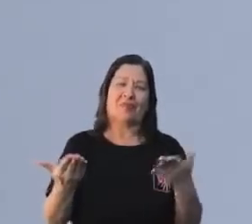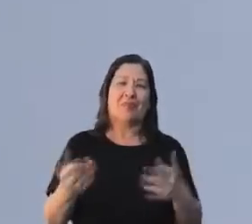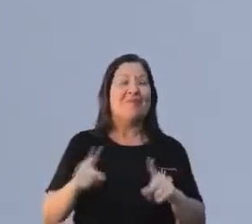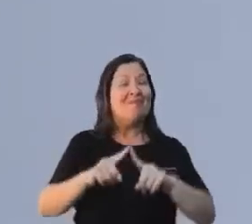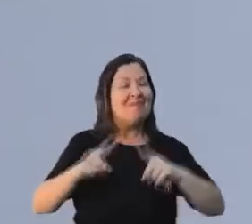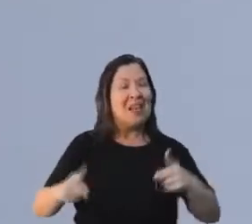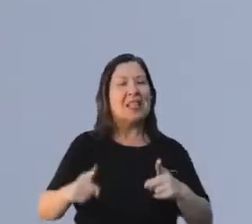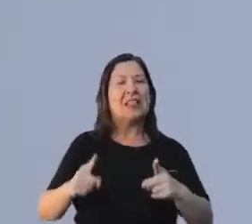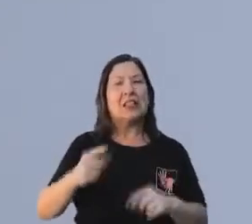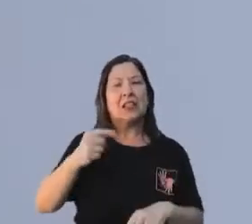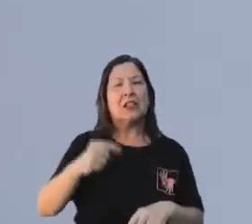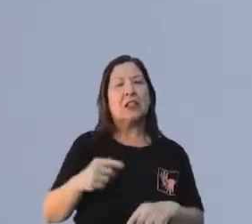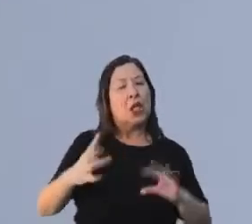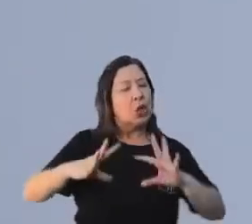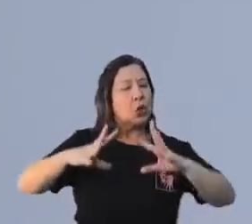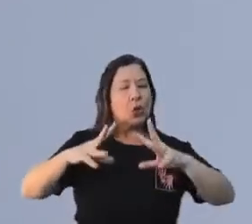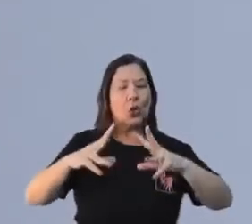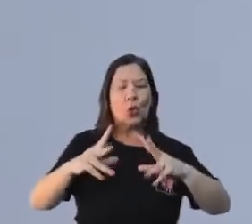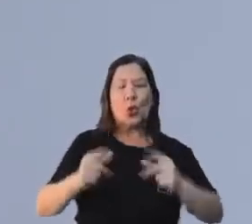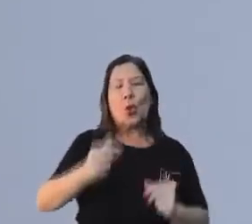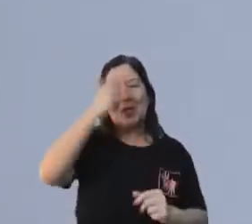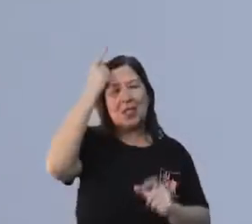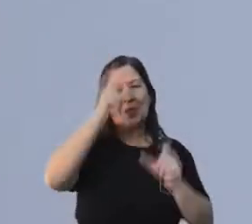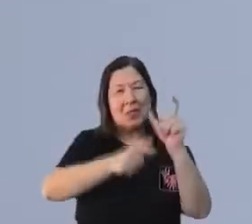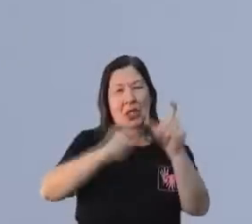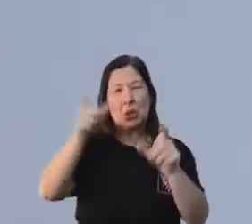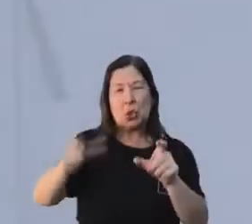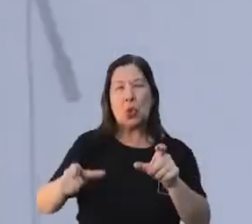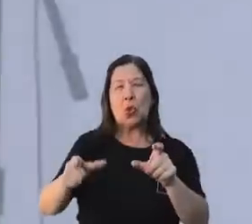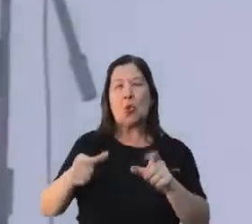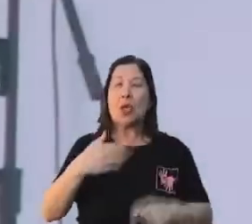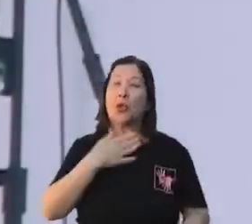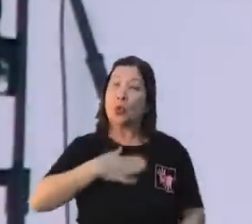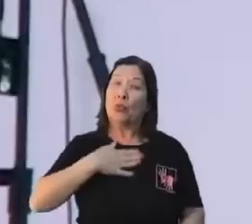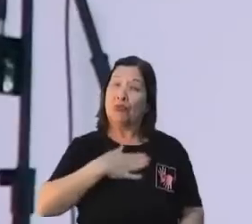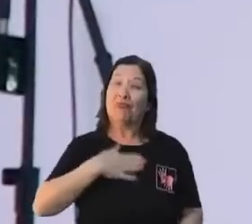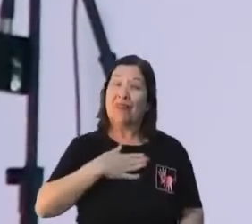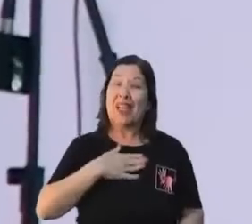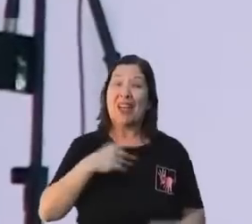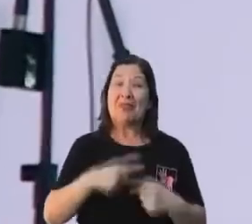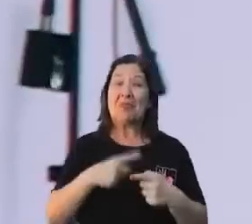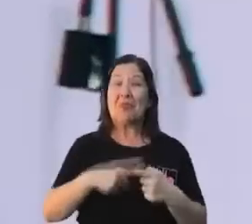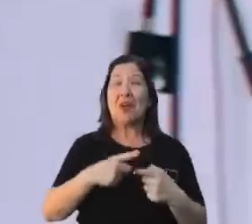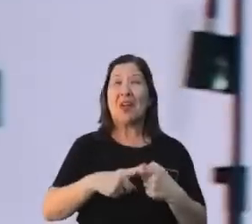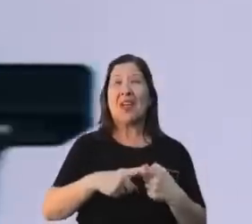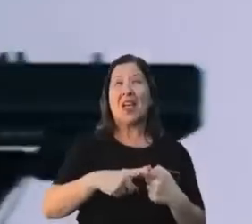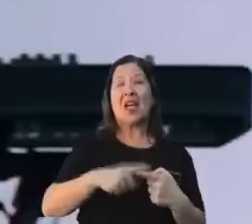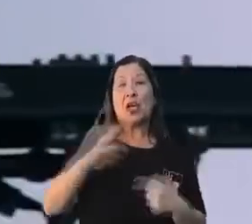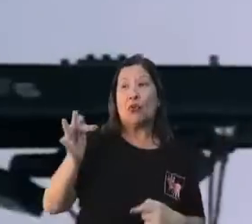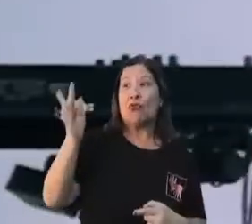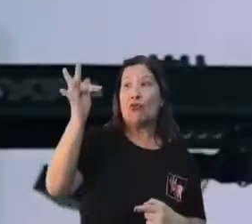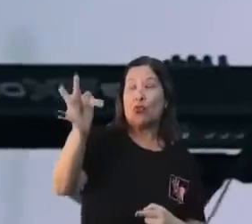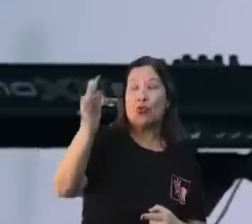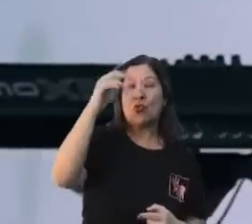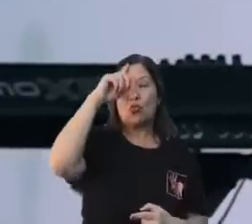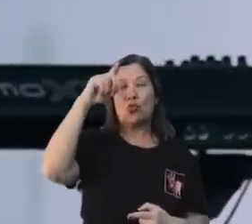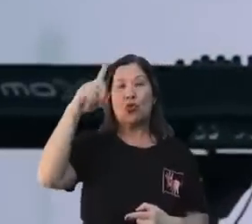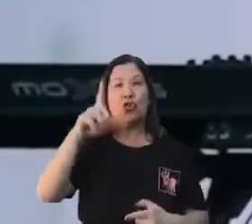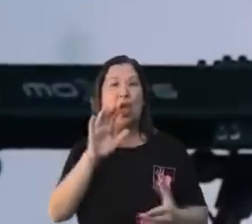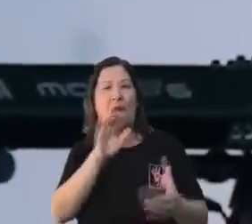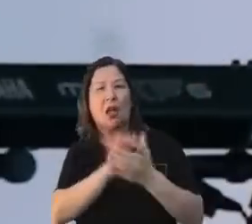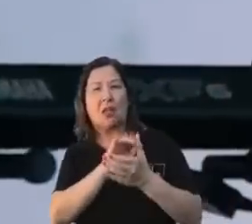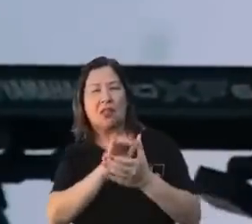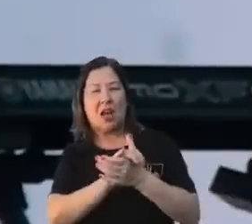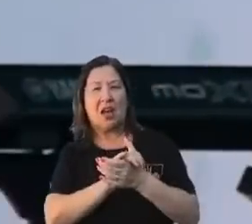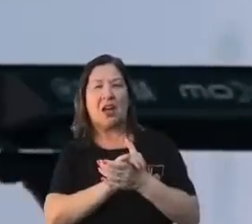esperado da sua vida, o dia do seu casamento. pois Maria pega aquilo que tem mais valor para ela, que